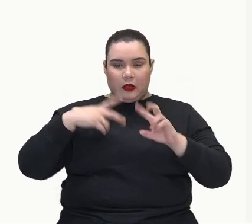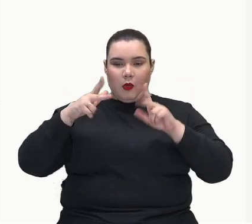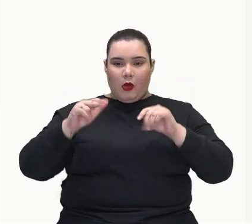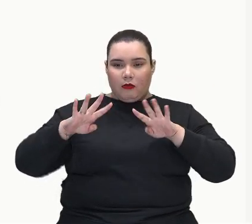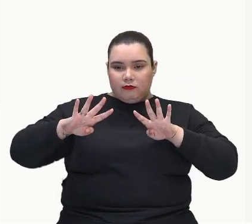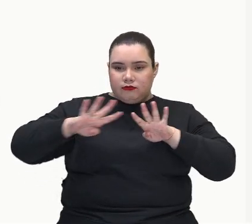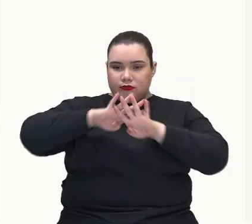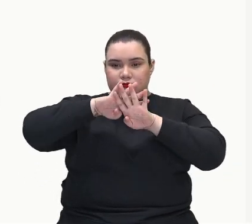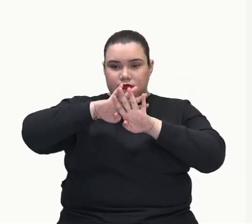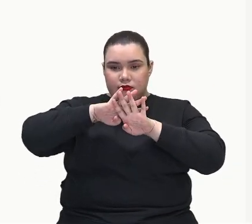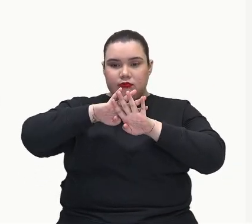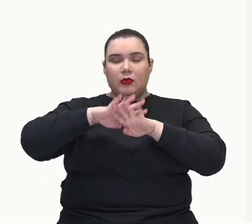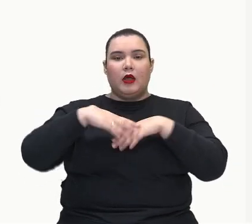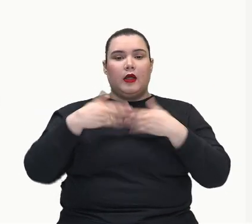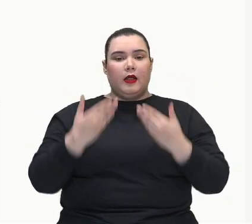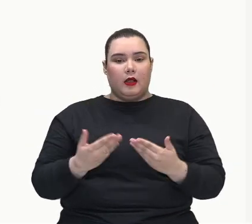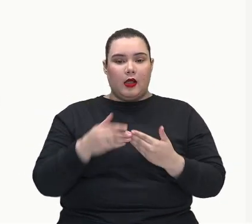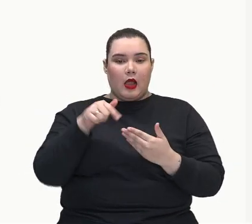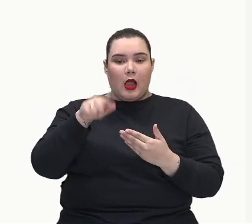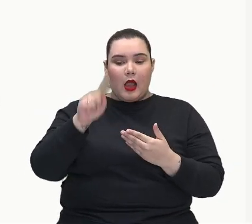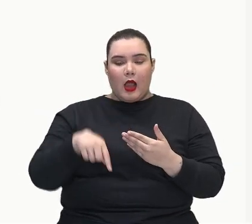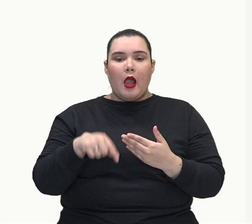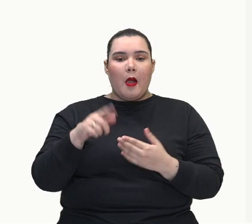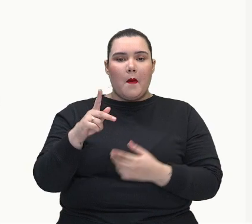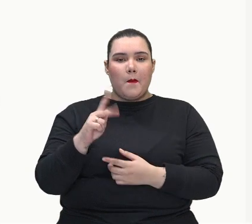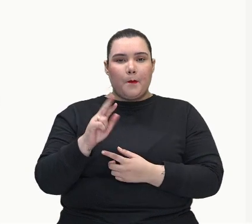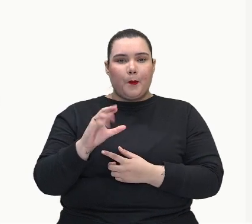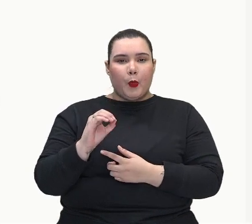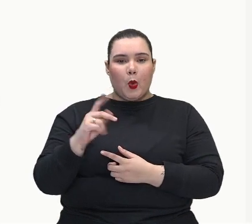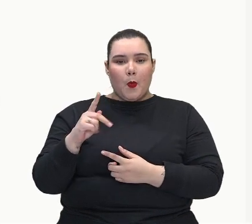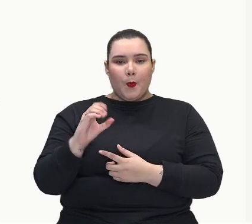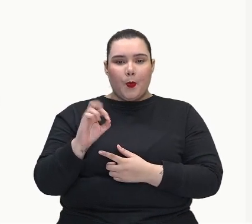os segmentos eles são proporcionais, ou seja,